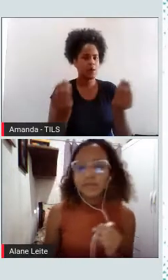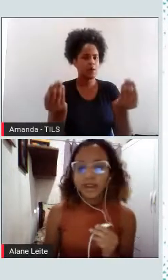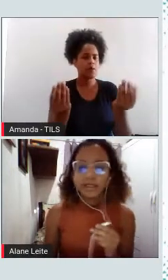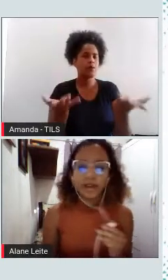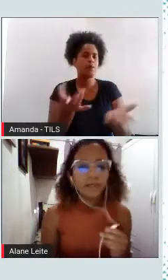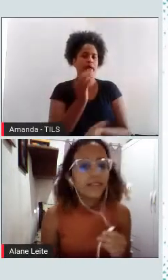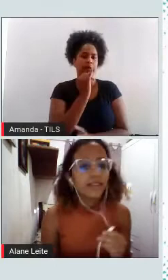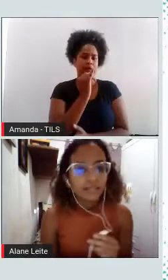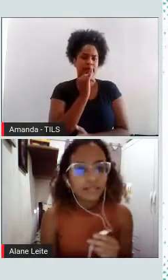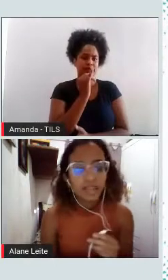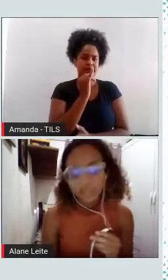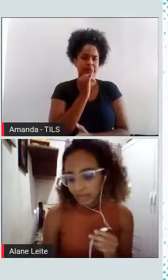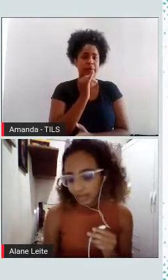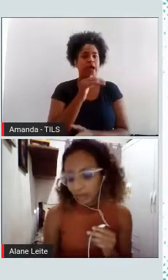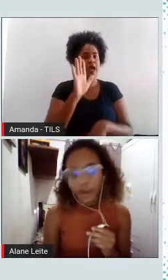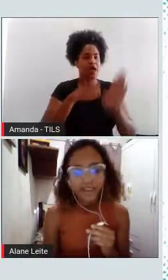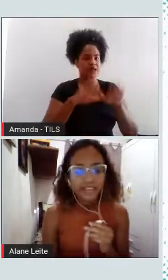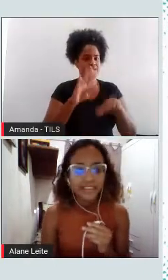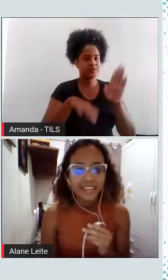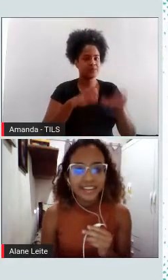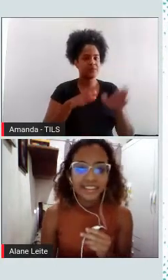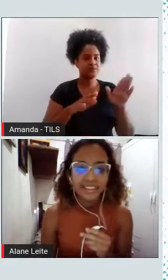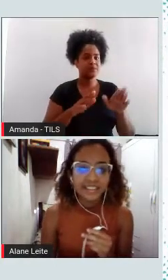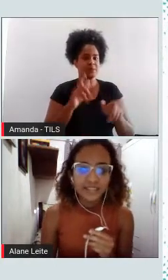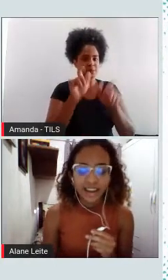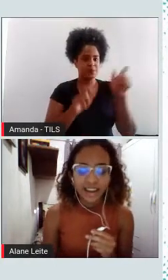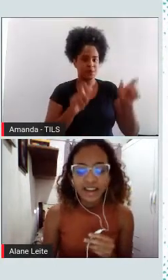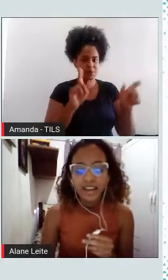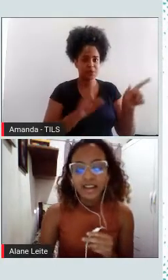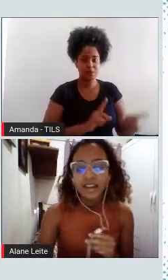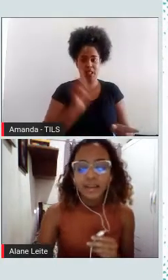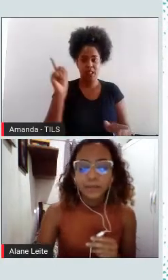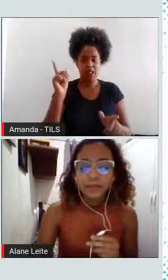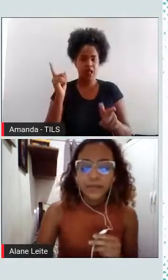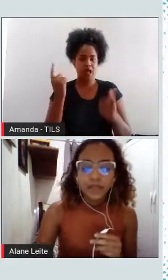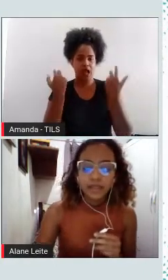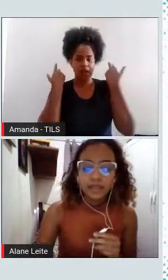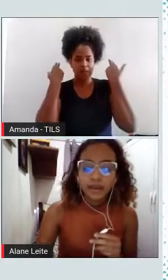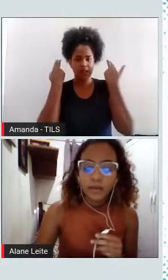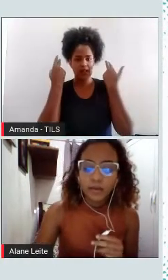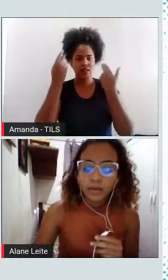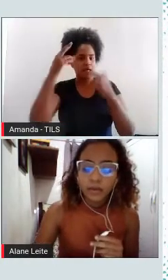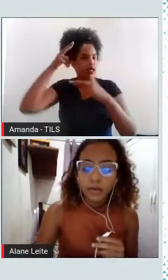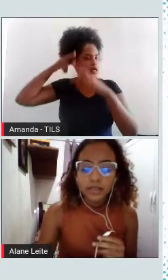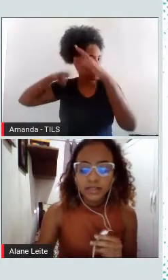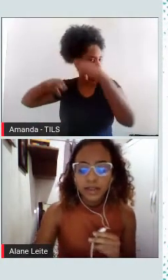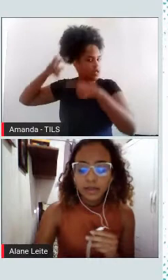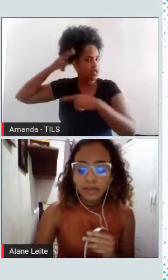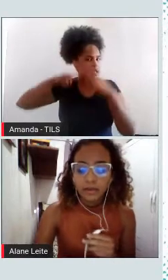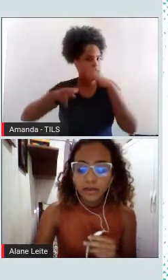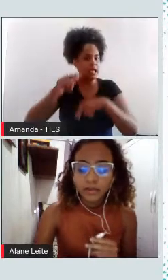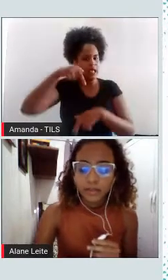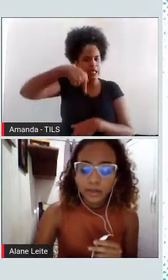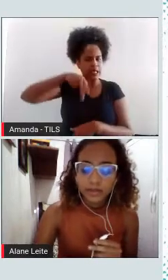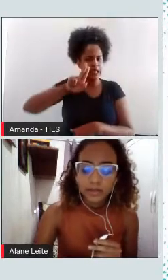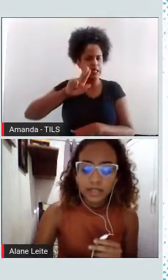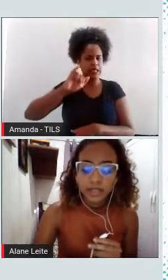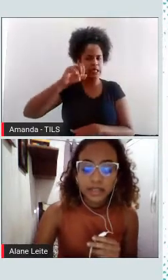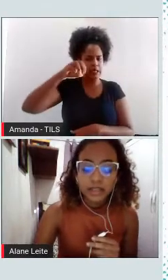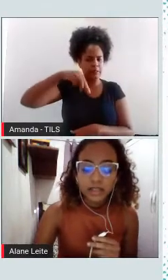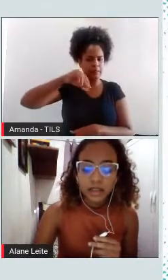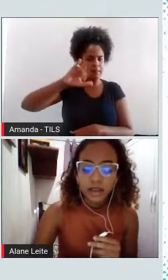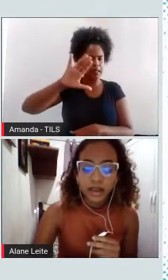dar química no cabelo. Será que isso é correto da gente falar? Então, como exemplo, eu trouxe